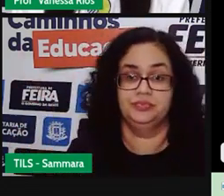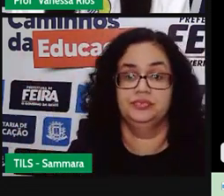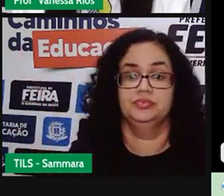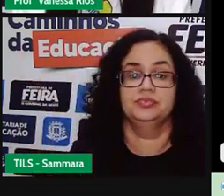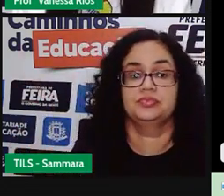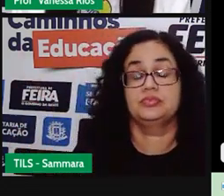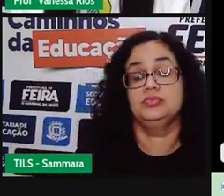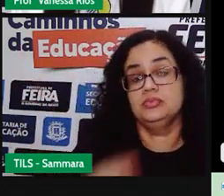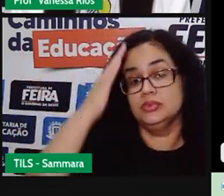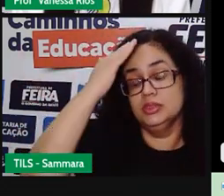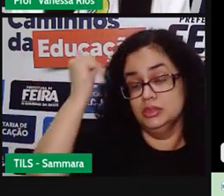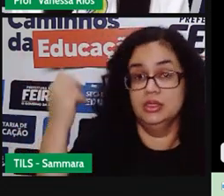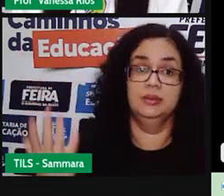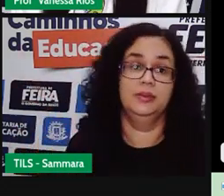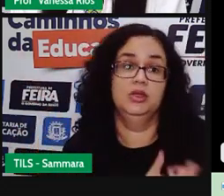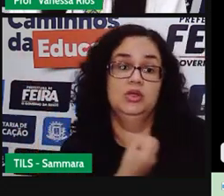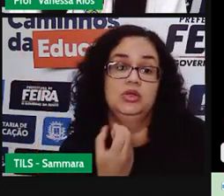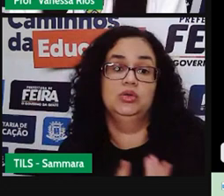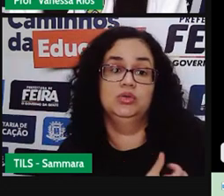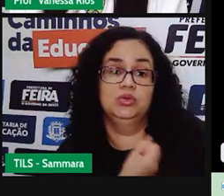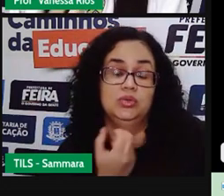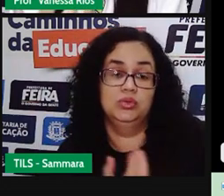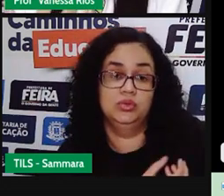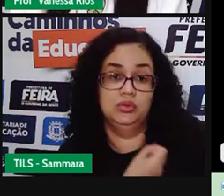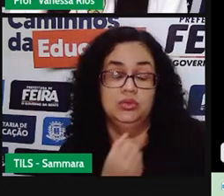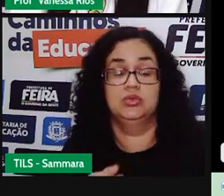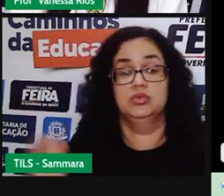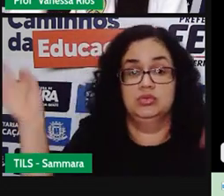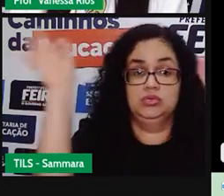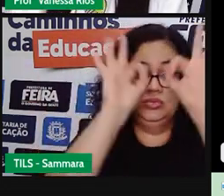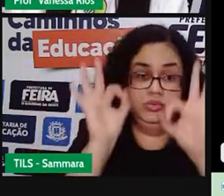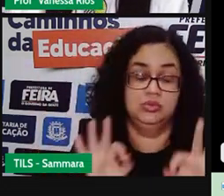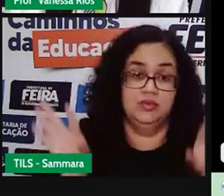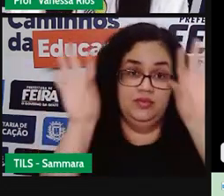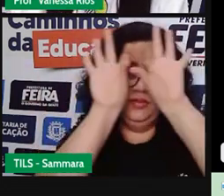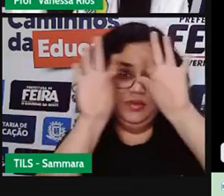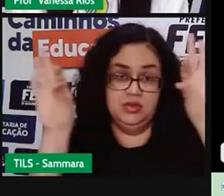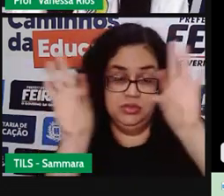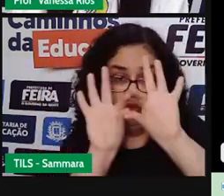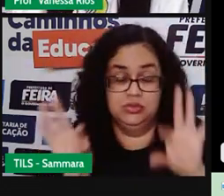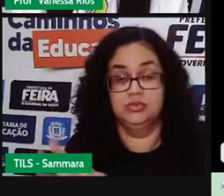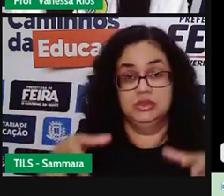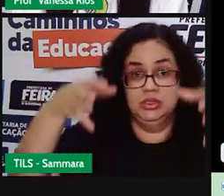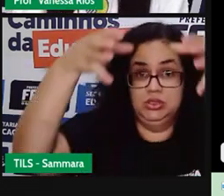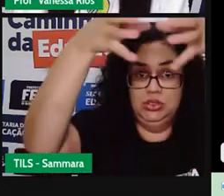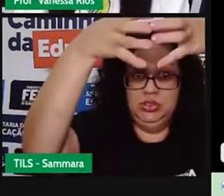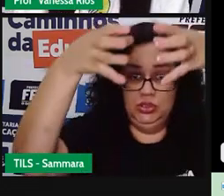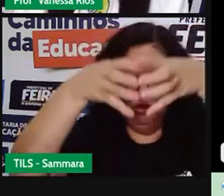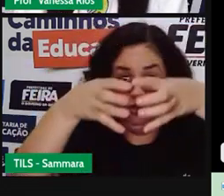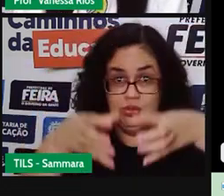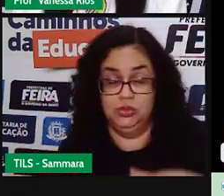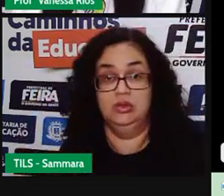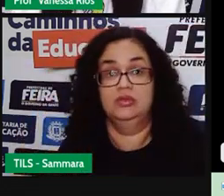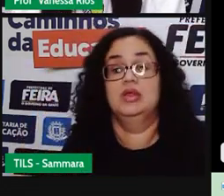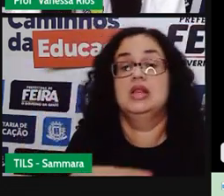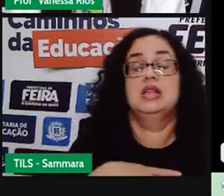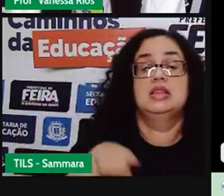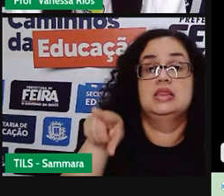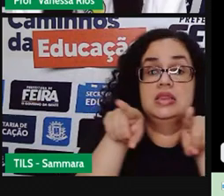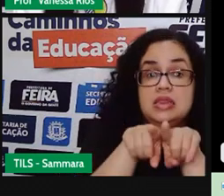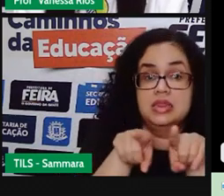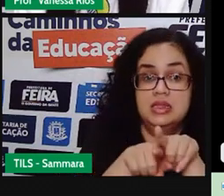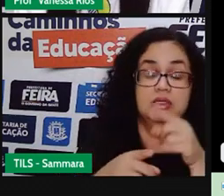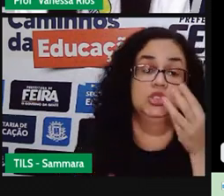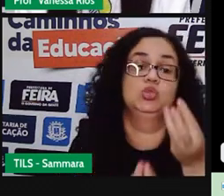e estrofes e tem toda uma forma de escrever com uma apresentação de rimas